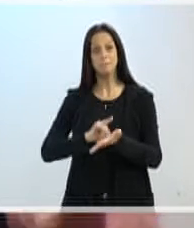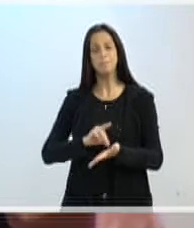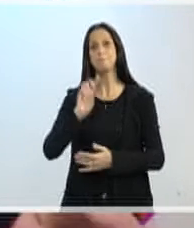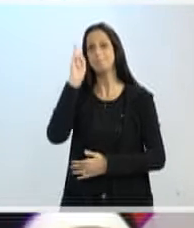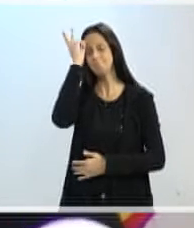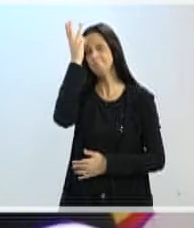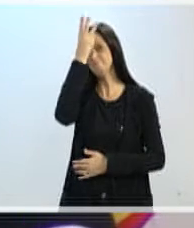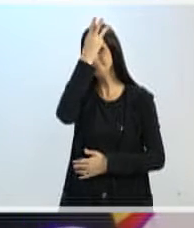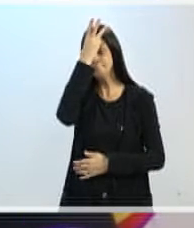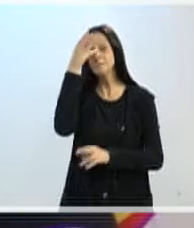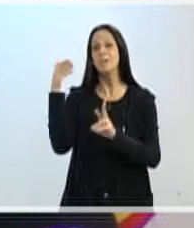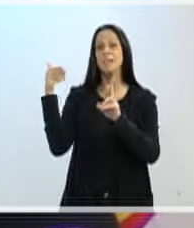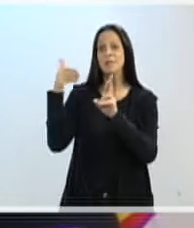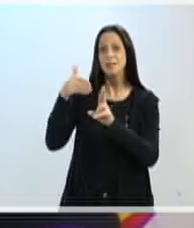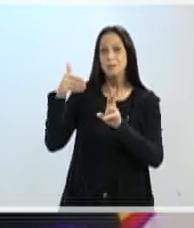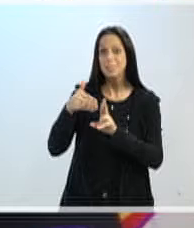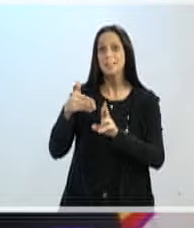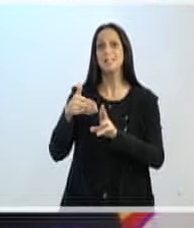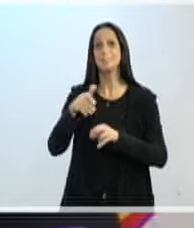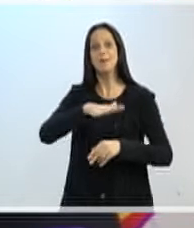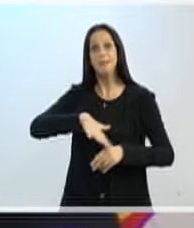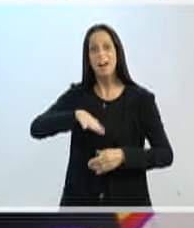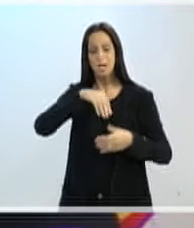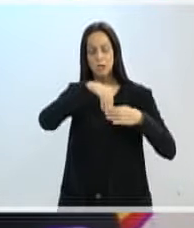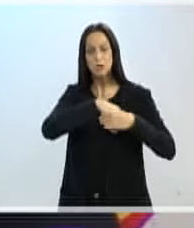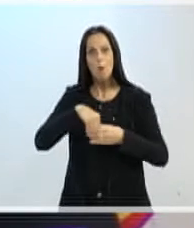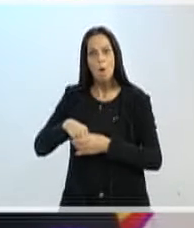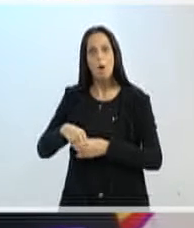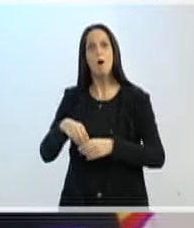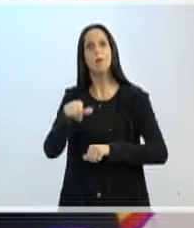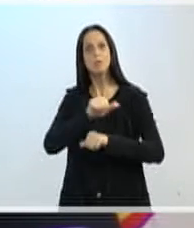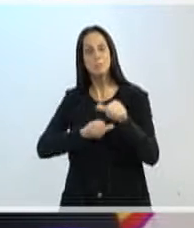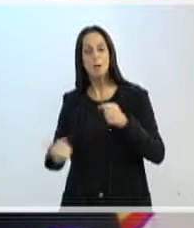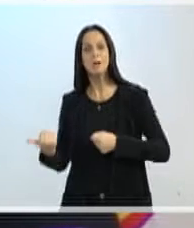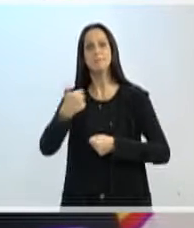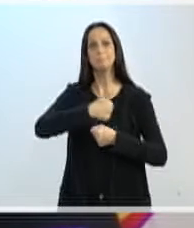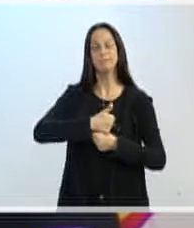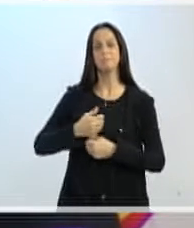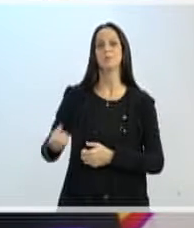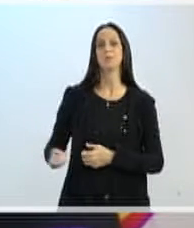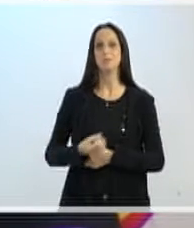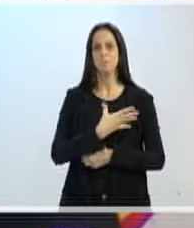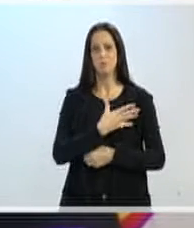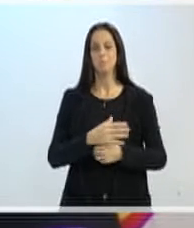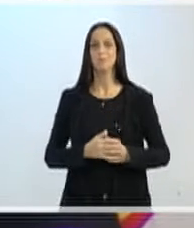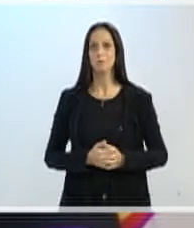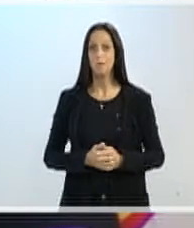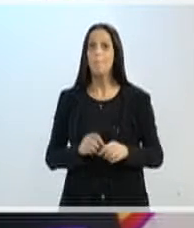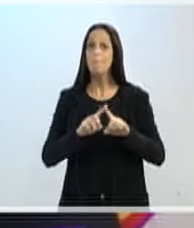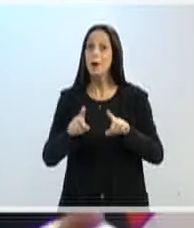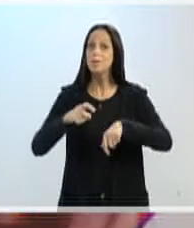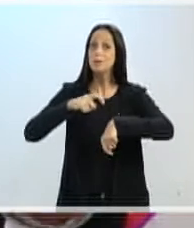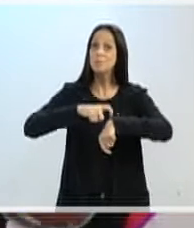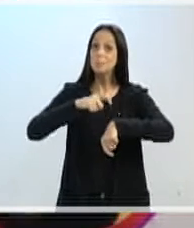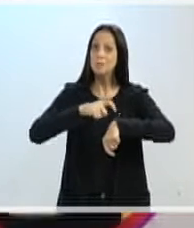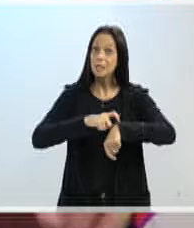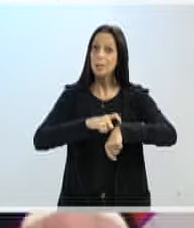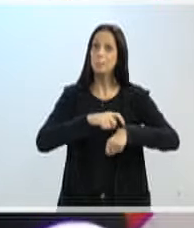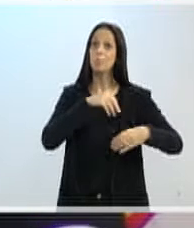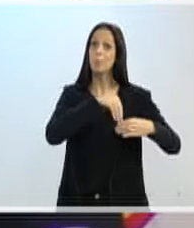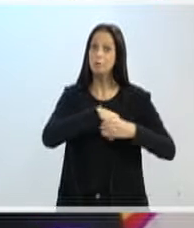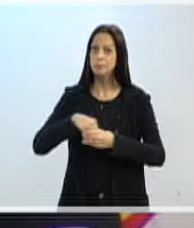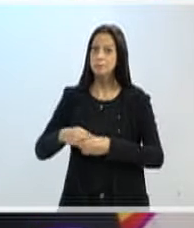à realização de transplantes. Conforme afirmei anteriormente aqui nessa tribuna, o tempo para transplantar um órgão